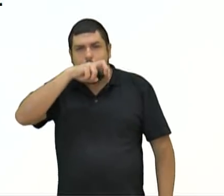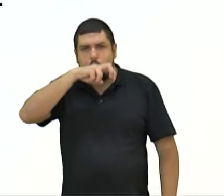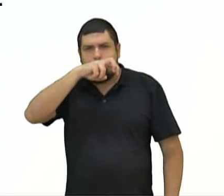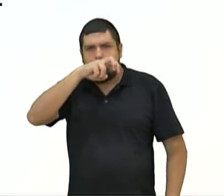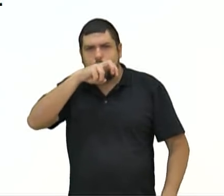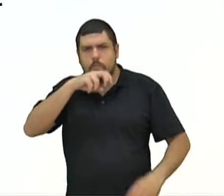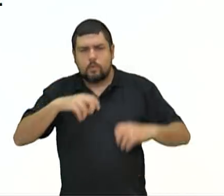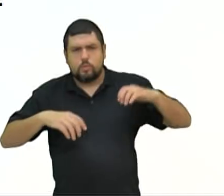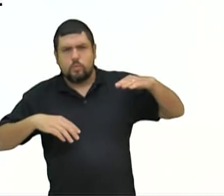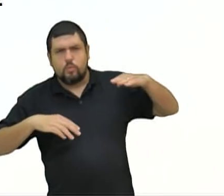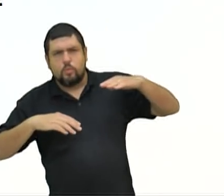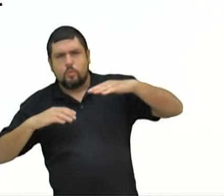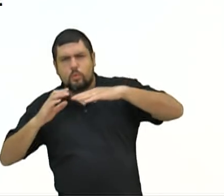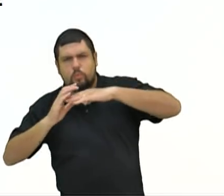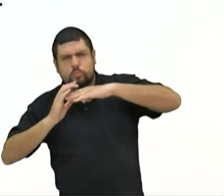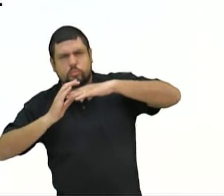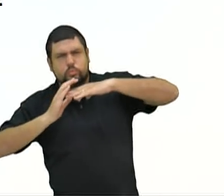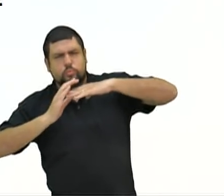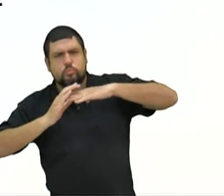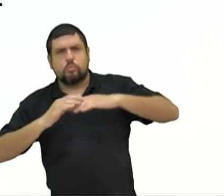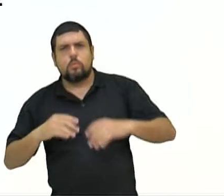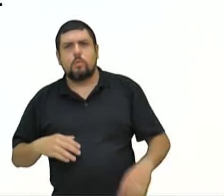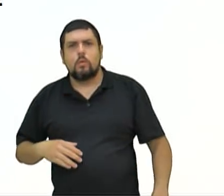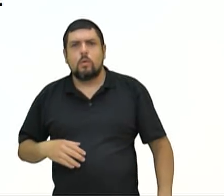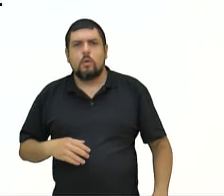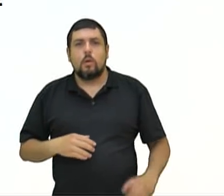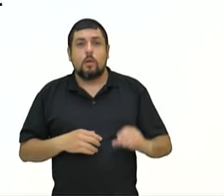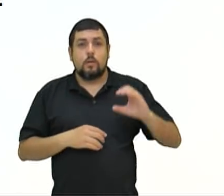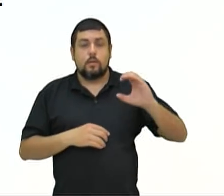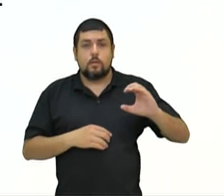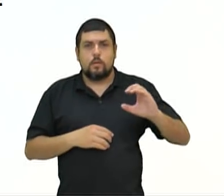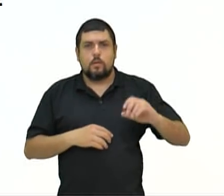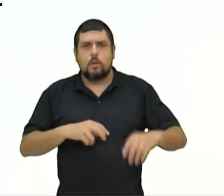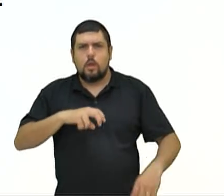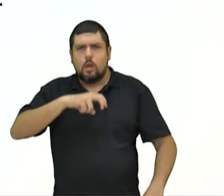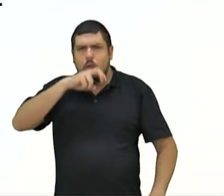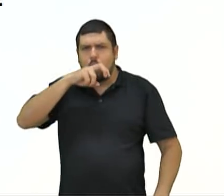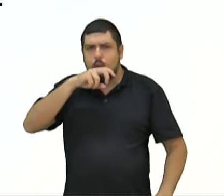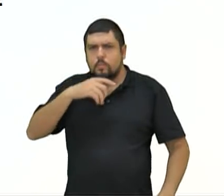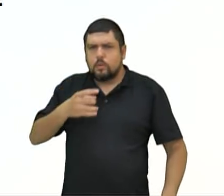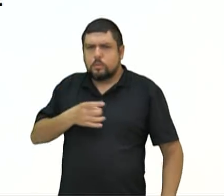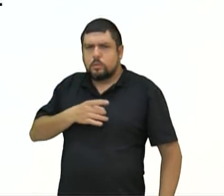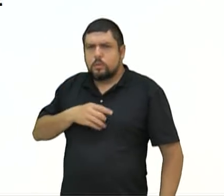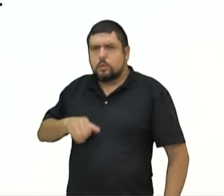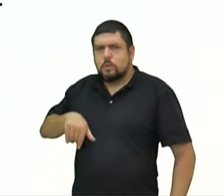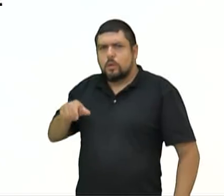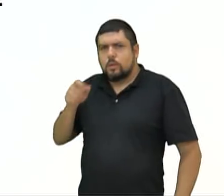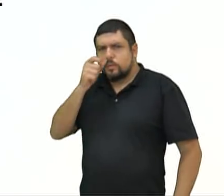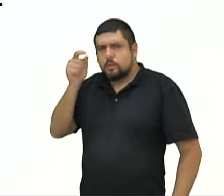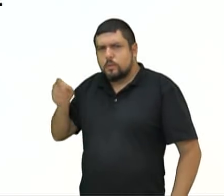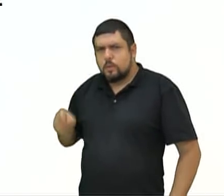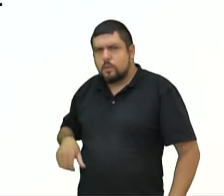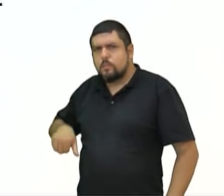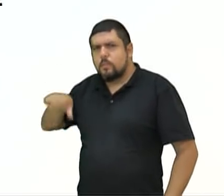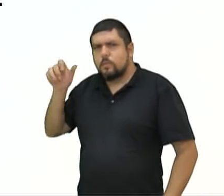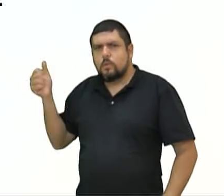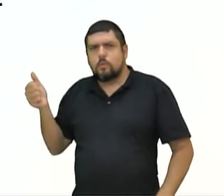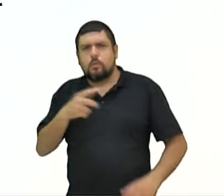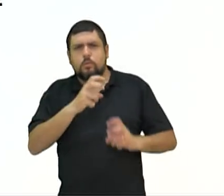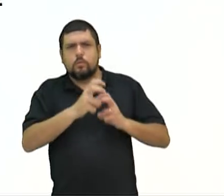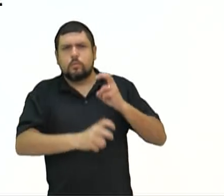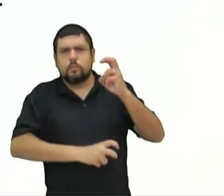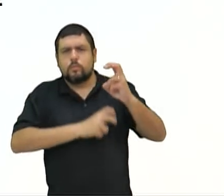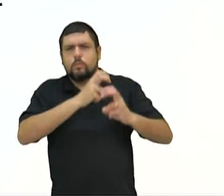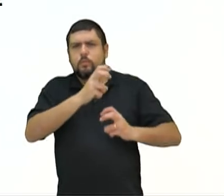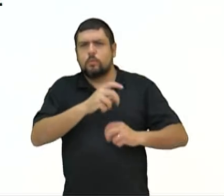russa. C. O fato de Mônica ter mais medo de um rato do que de estar numa enorme montanha russa. Então, um tempo para